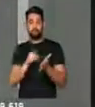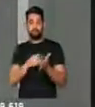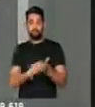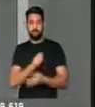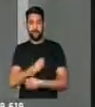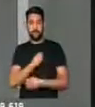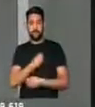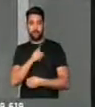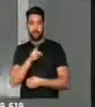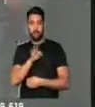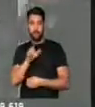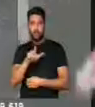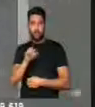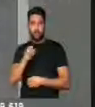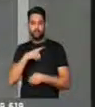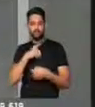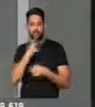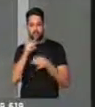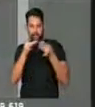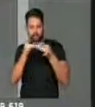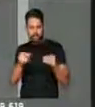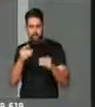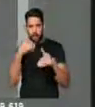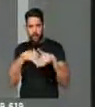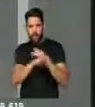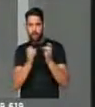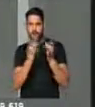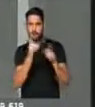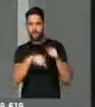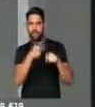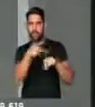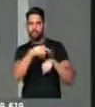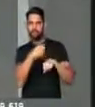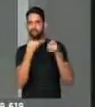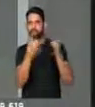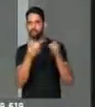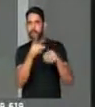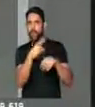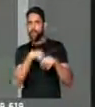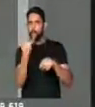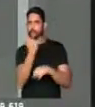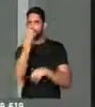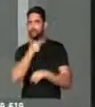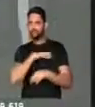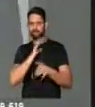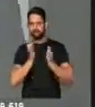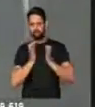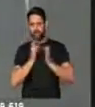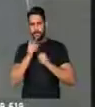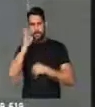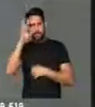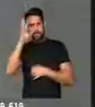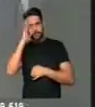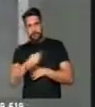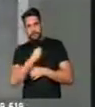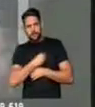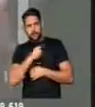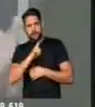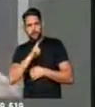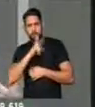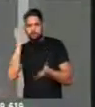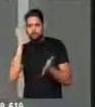efetivamente petróleo refinado, embalado e exportado. É importante que essa riqueza que se imaginou